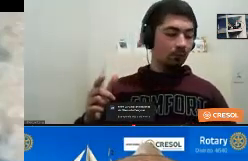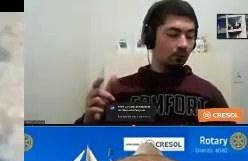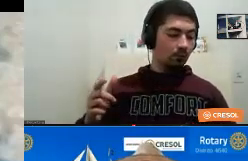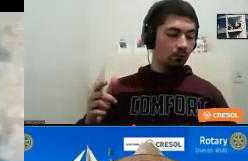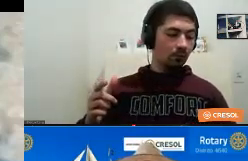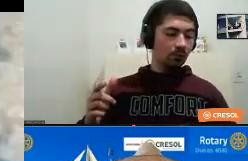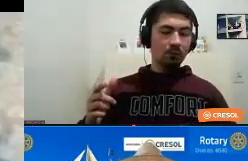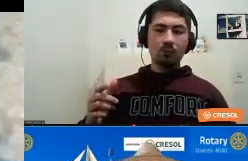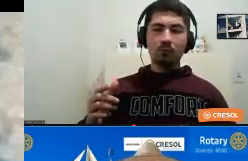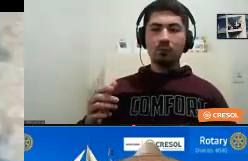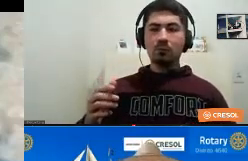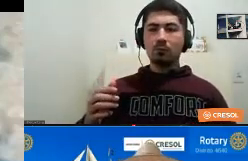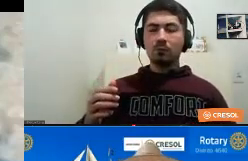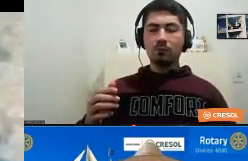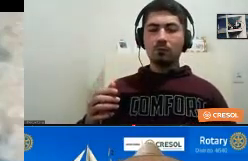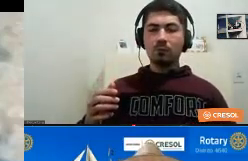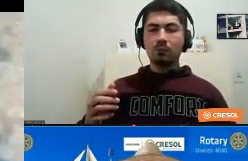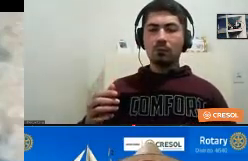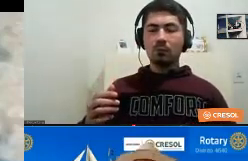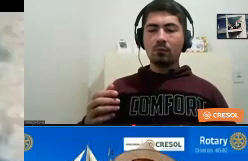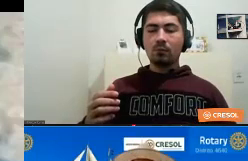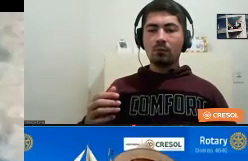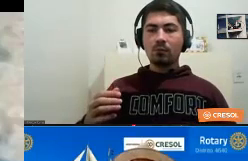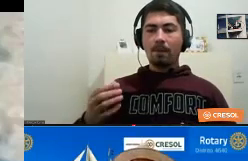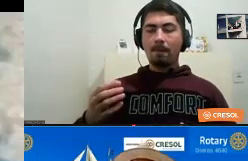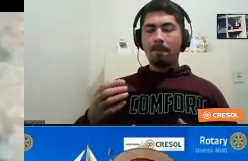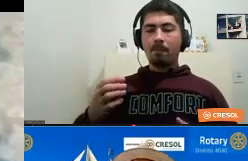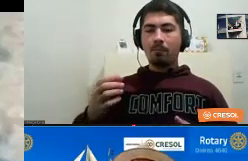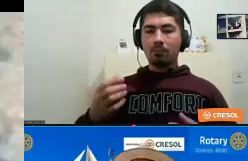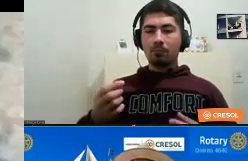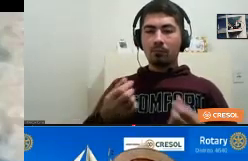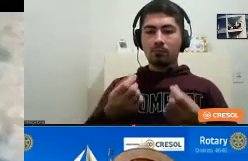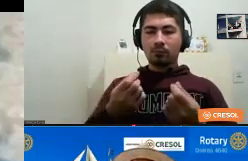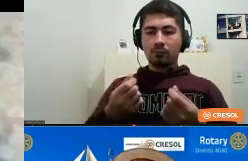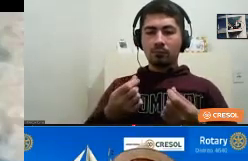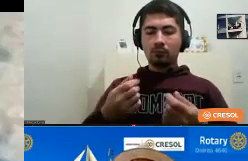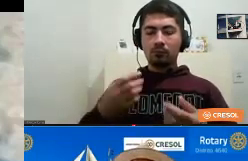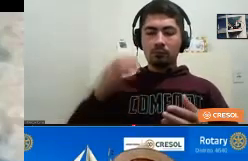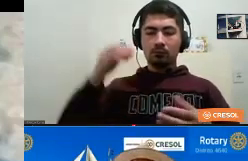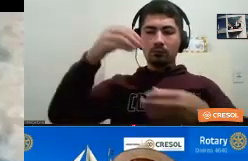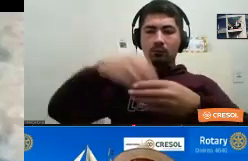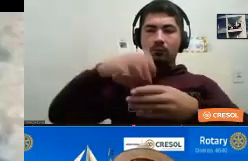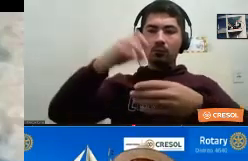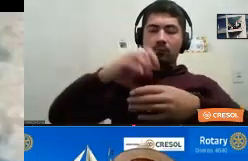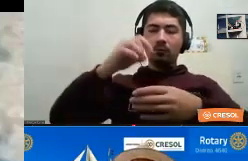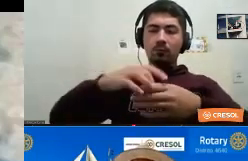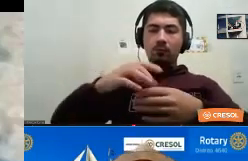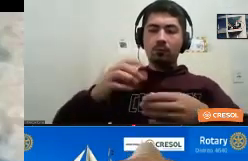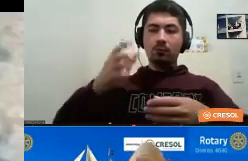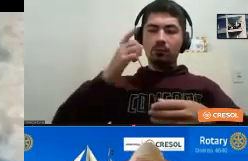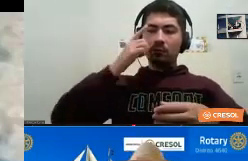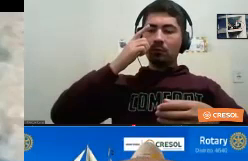quanto mais você contribui, mais você recebe. Hoje, graças a Deus, montei uma empresa, depois saí